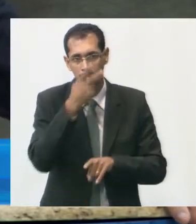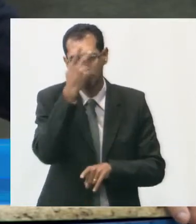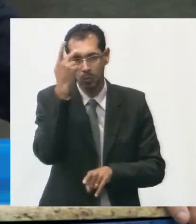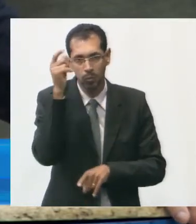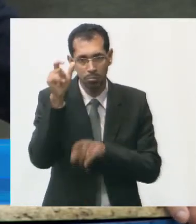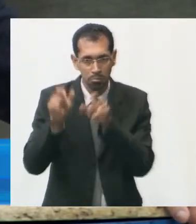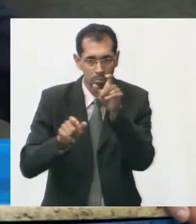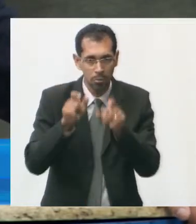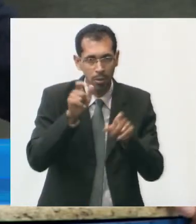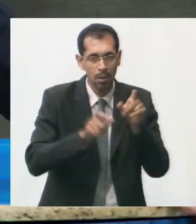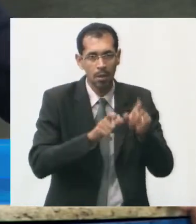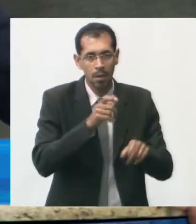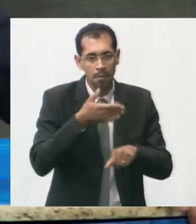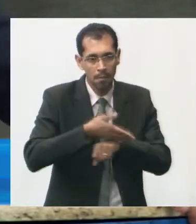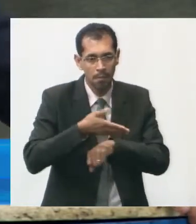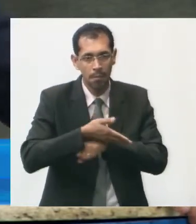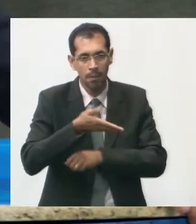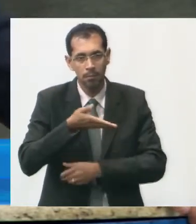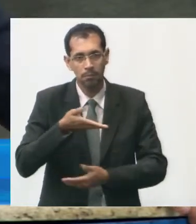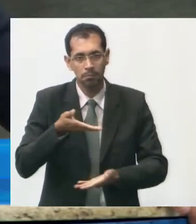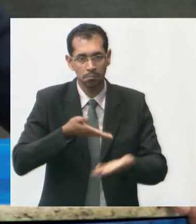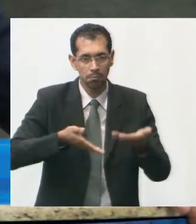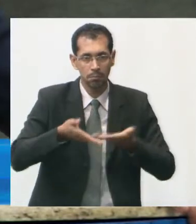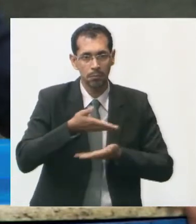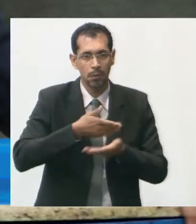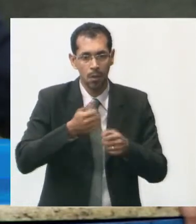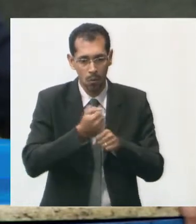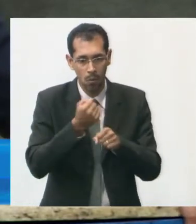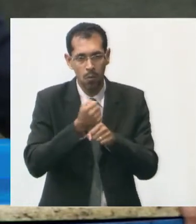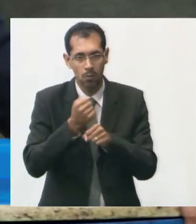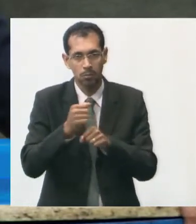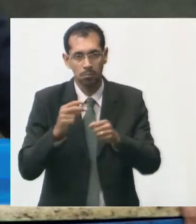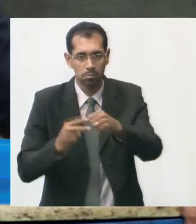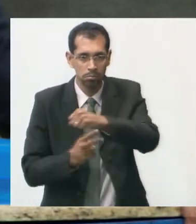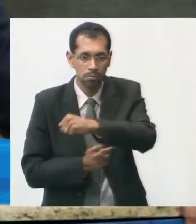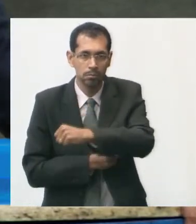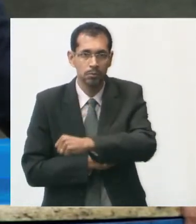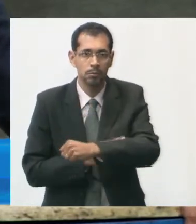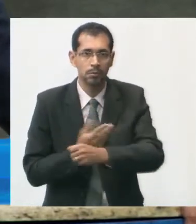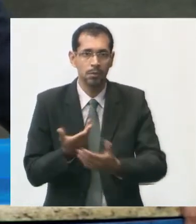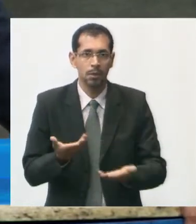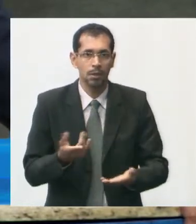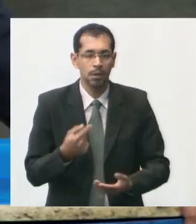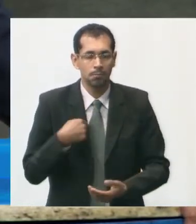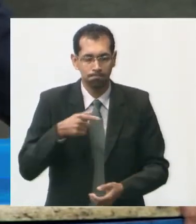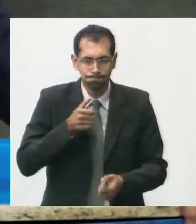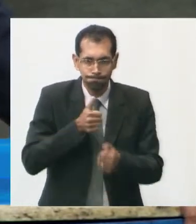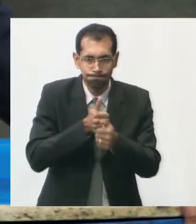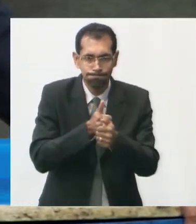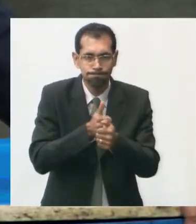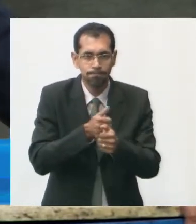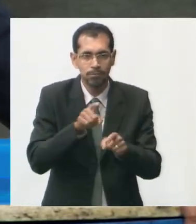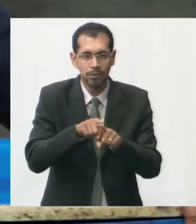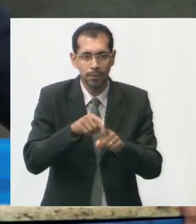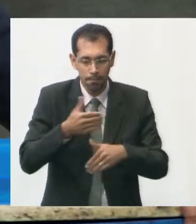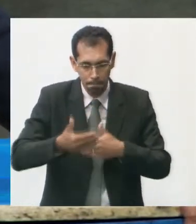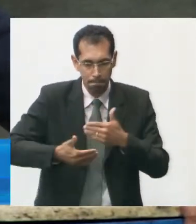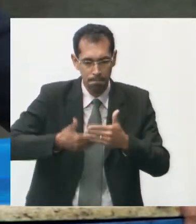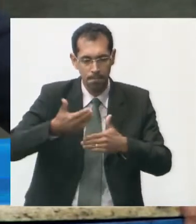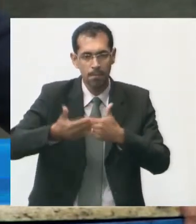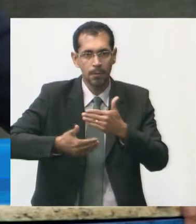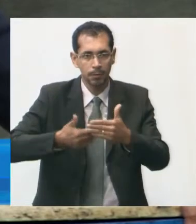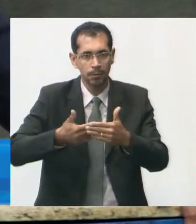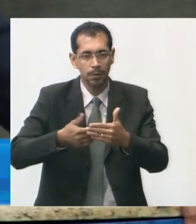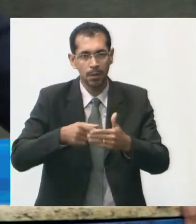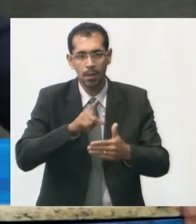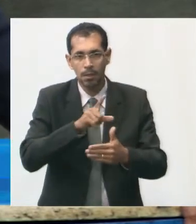notícia muito importante do DENIT, e nós vamos acompanhar de perto, passo a passo, ali das obras que durarão 15